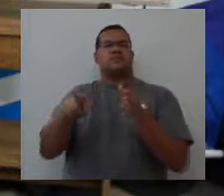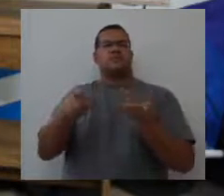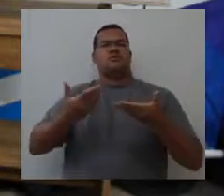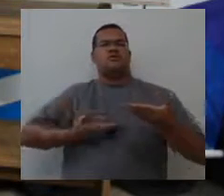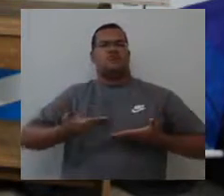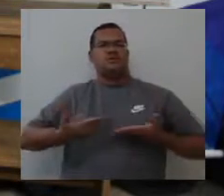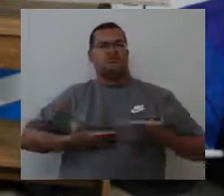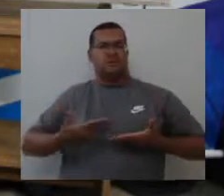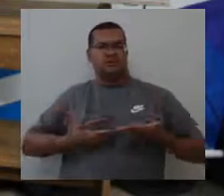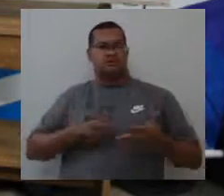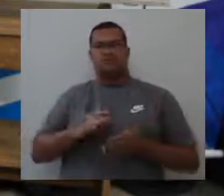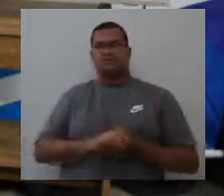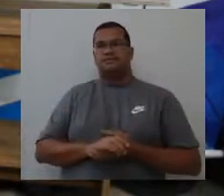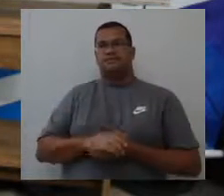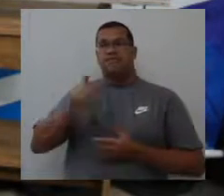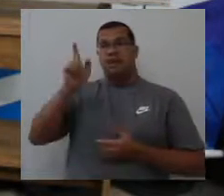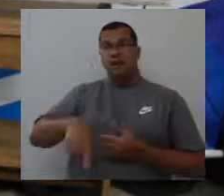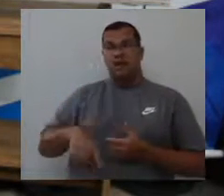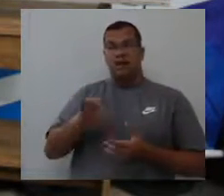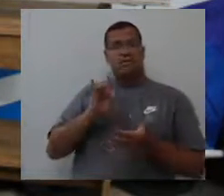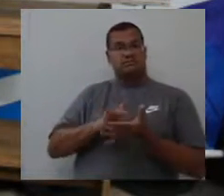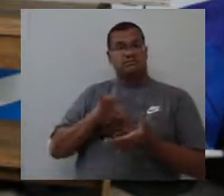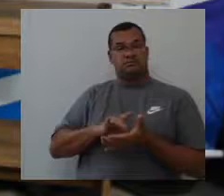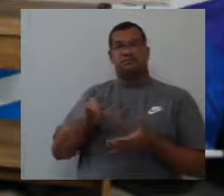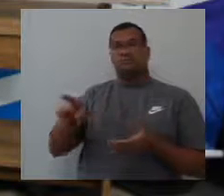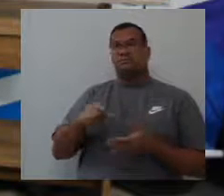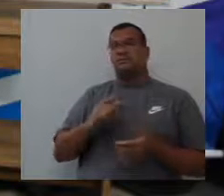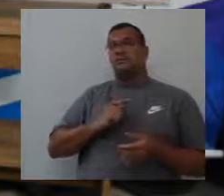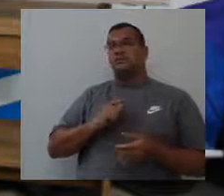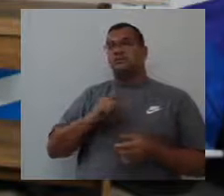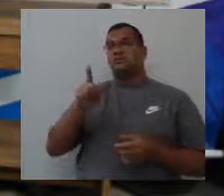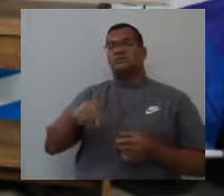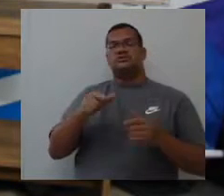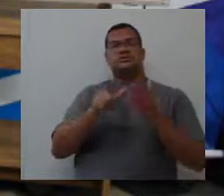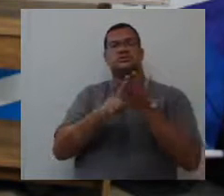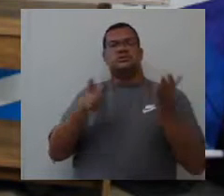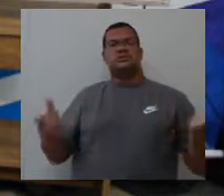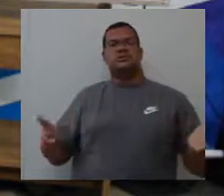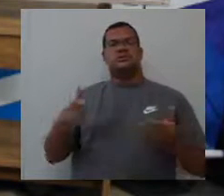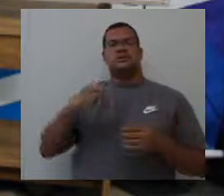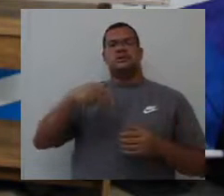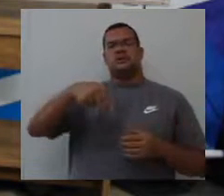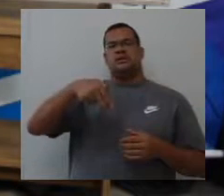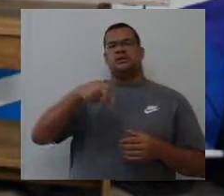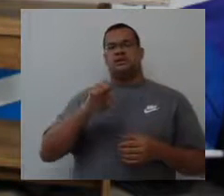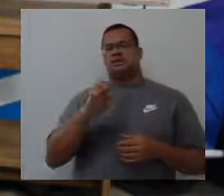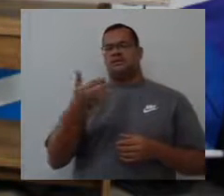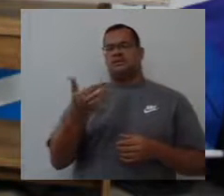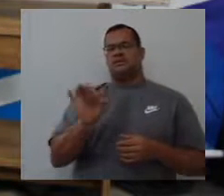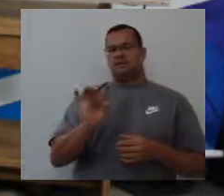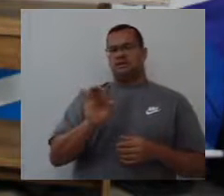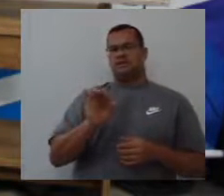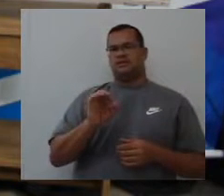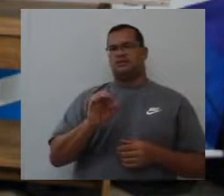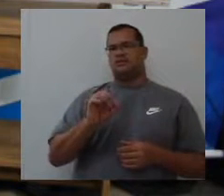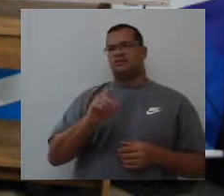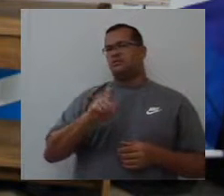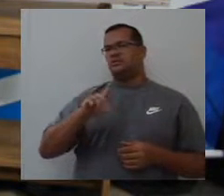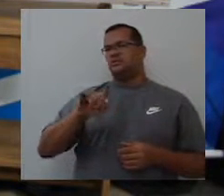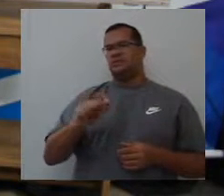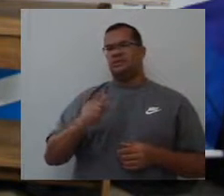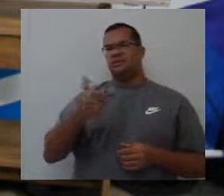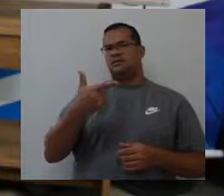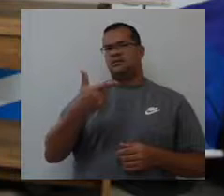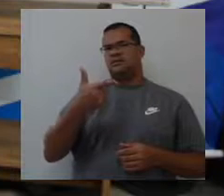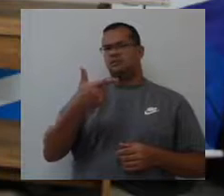essa matéria é uma matéria real, é uma matéria que foi tirada aqui do jornal NE10, tá certo? No dia 20 de 4